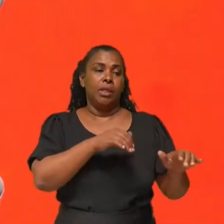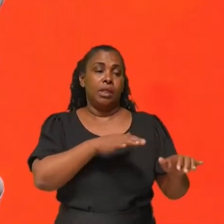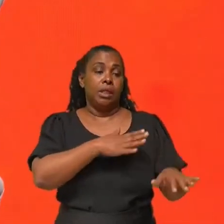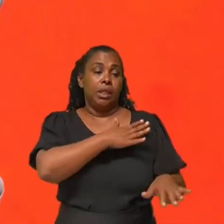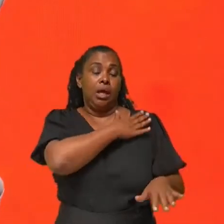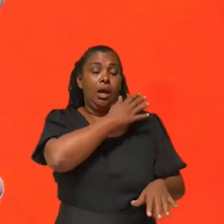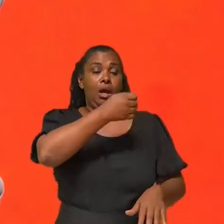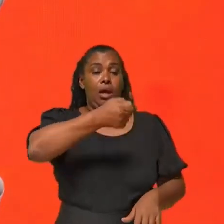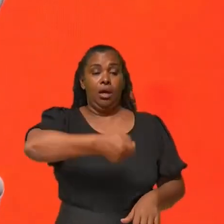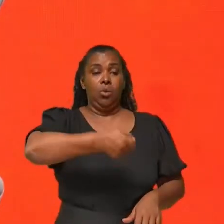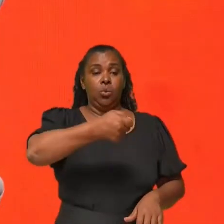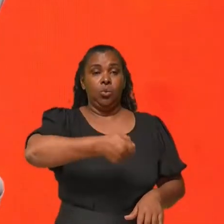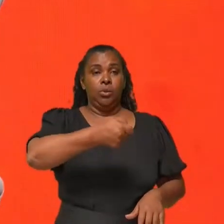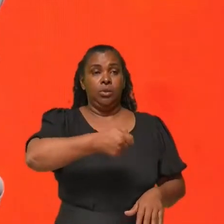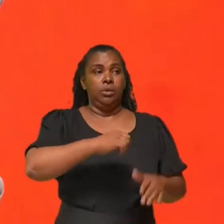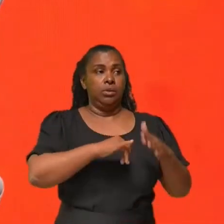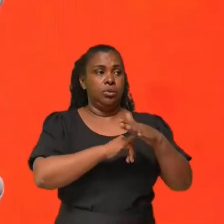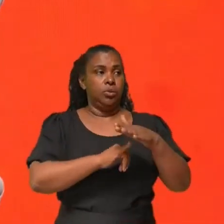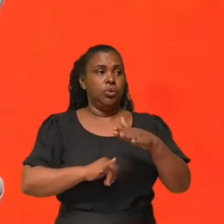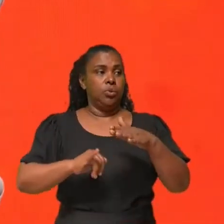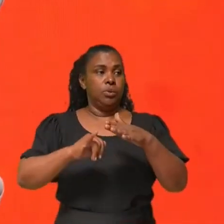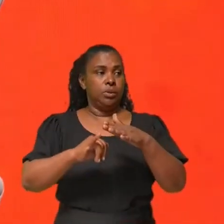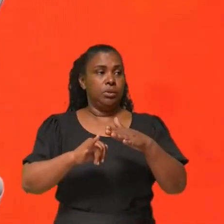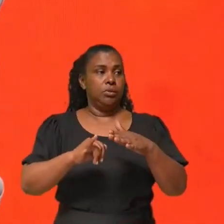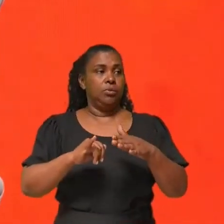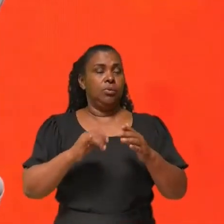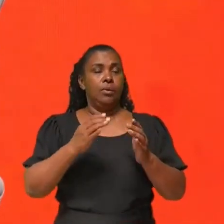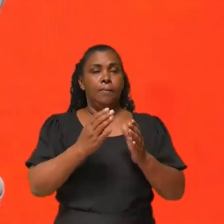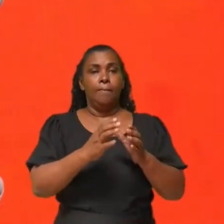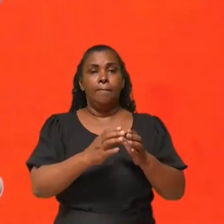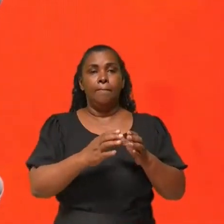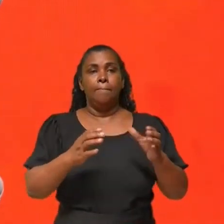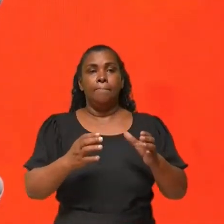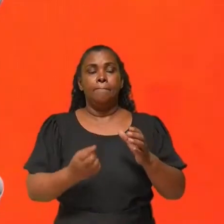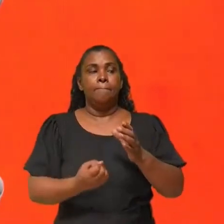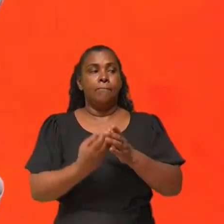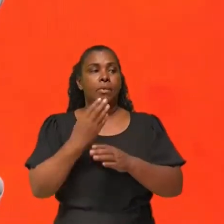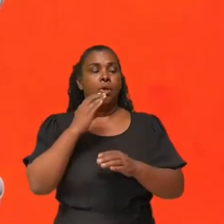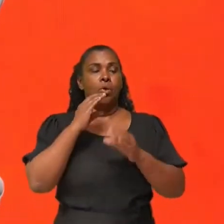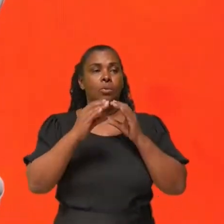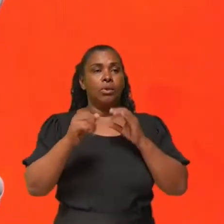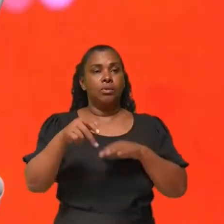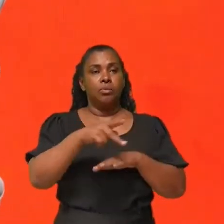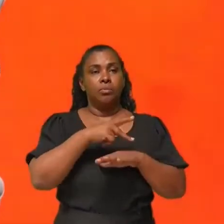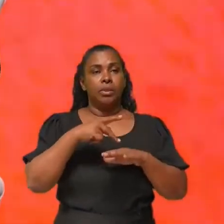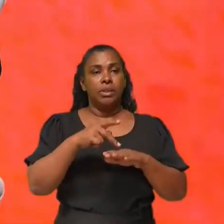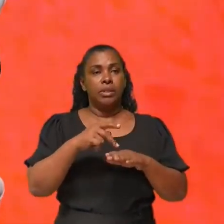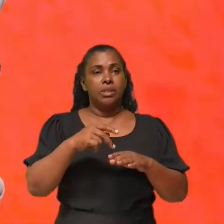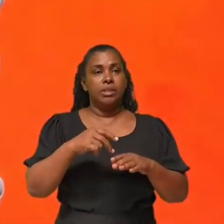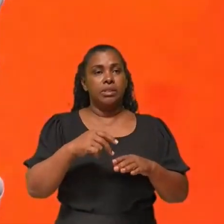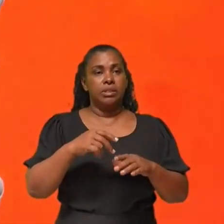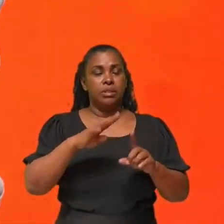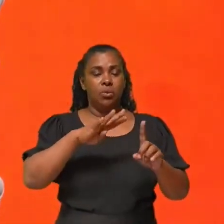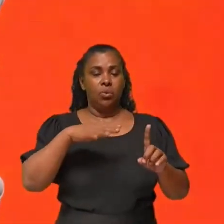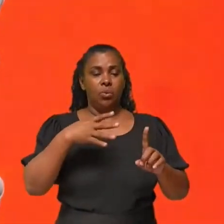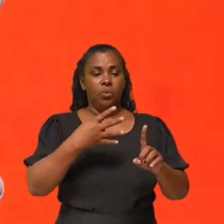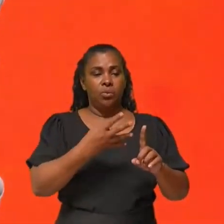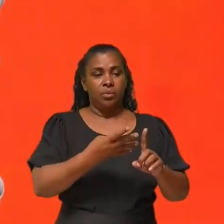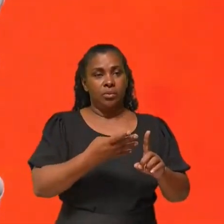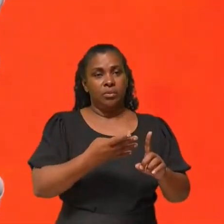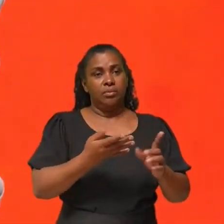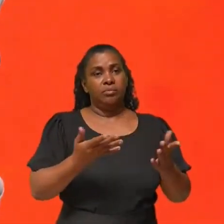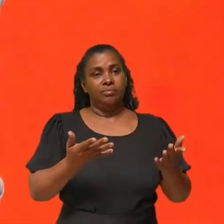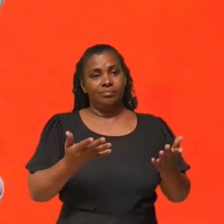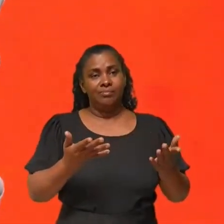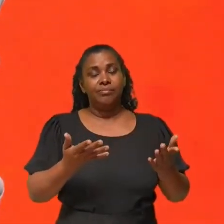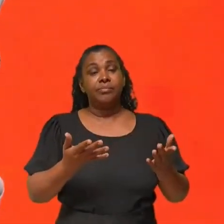instituição. Boa parte do que se produz de comunicação nesse país é um autoelogio. Tem um amigo meu do pé que diz assim, a comunicação de